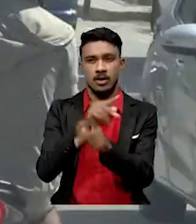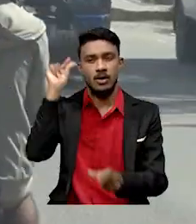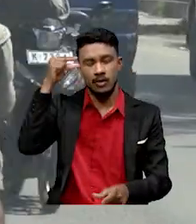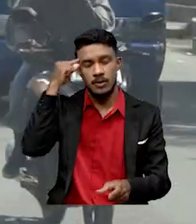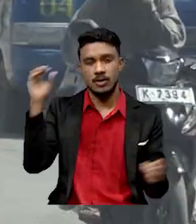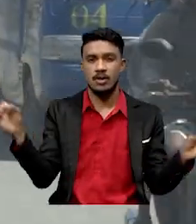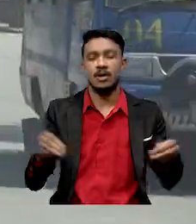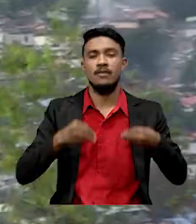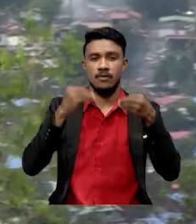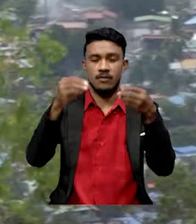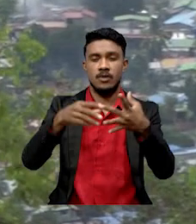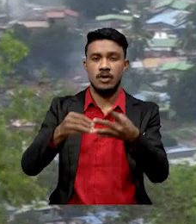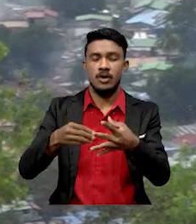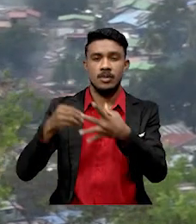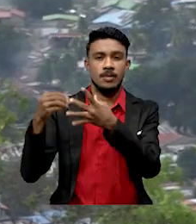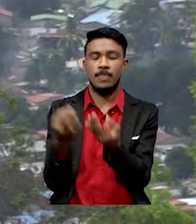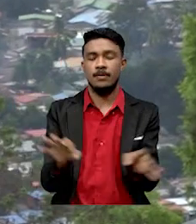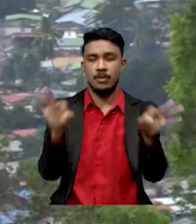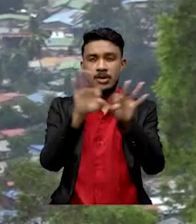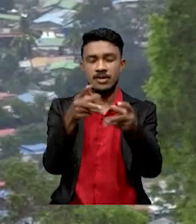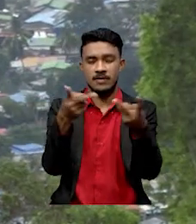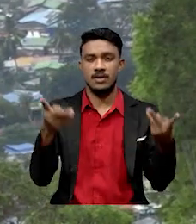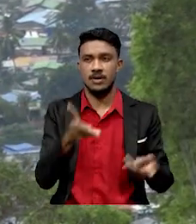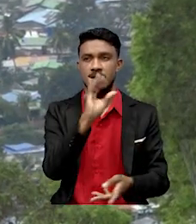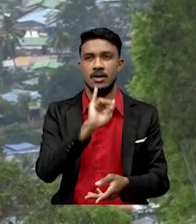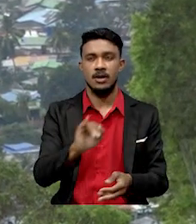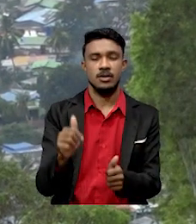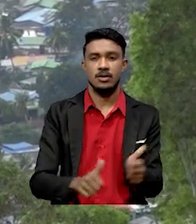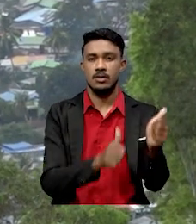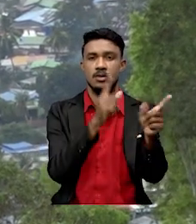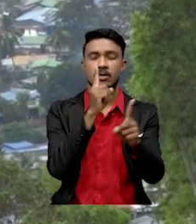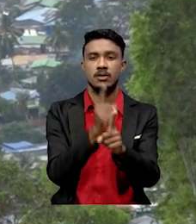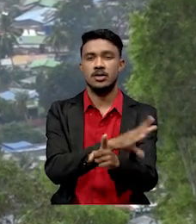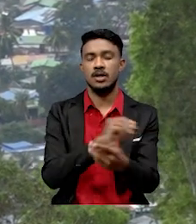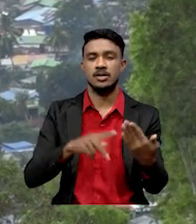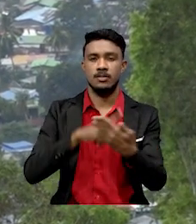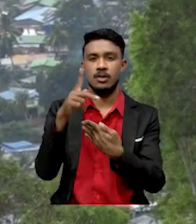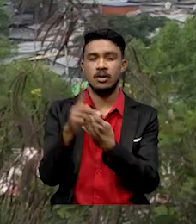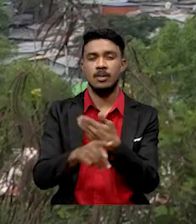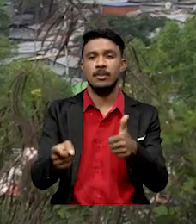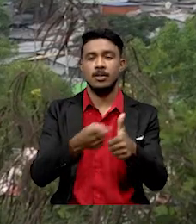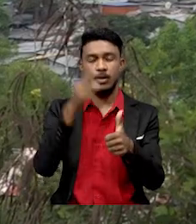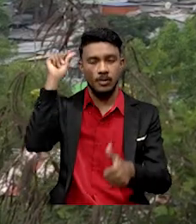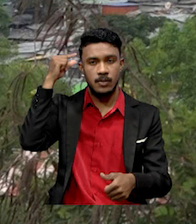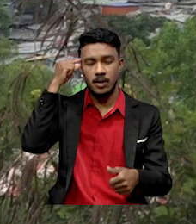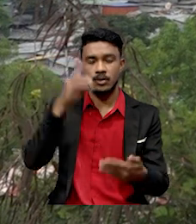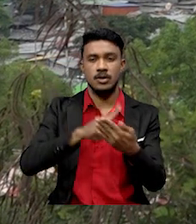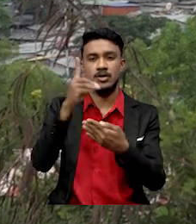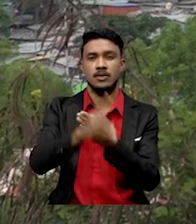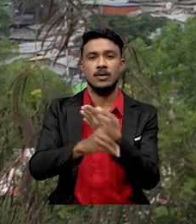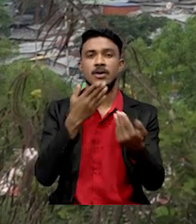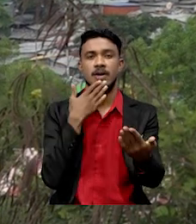foi importância ba ordenamento território capital Dili, ni betuiro loj, mudar programa prioridade de governo ato desenvolve dia